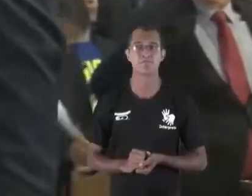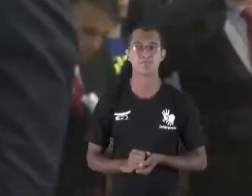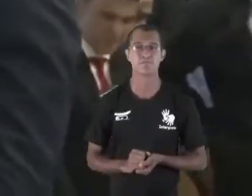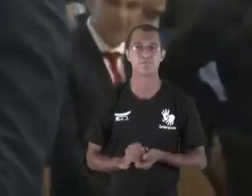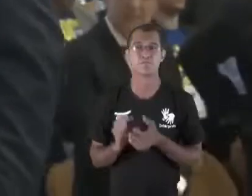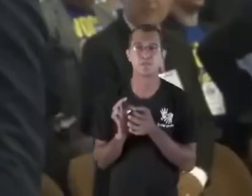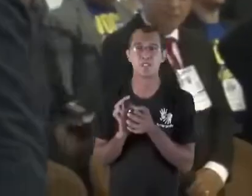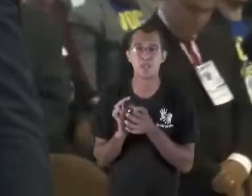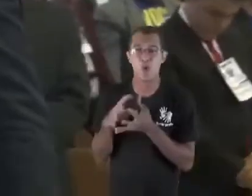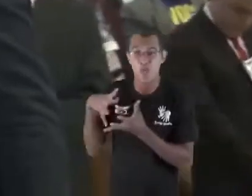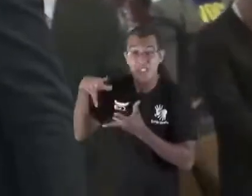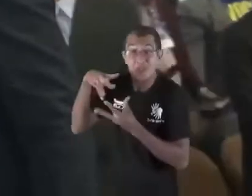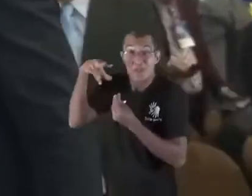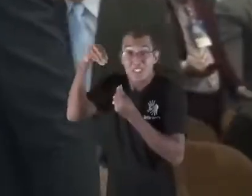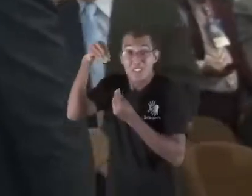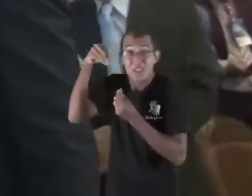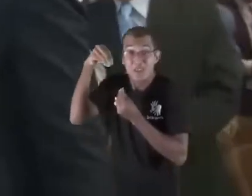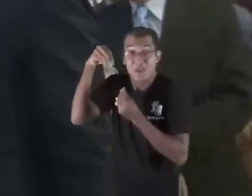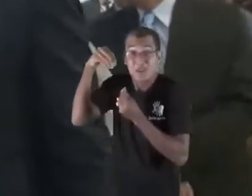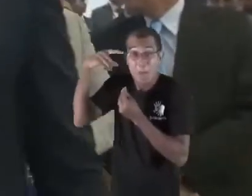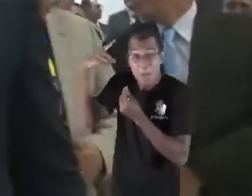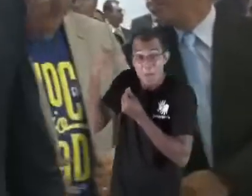Deixa o Espírito te guiar.